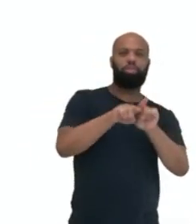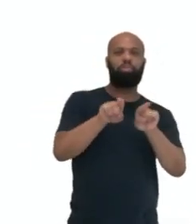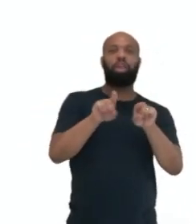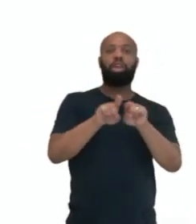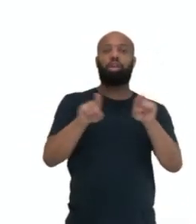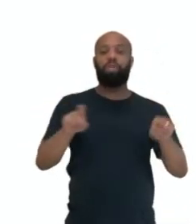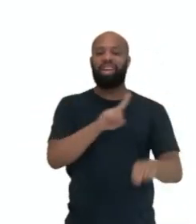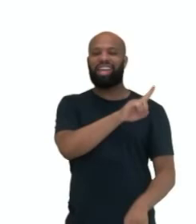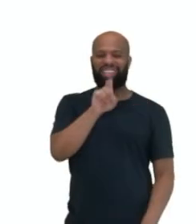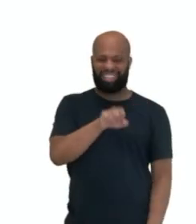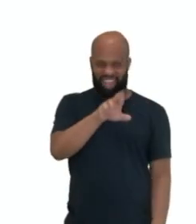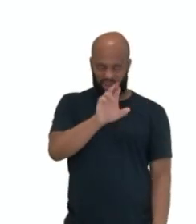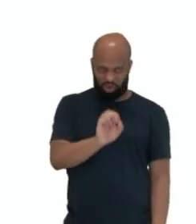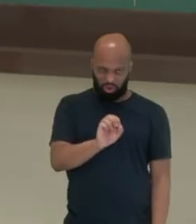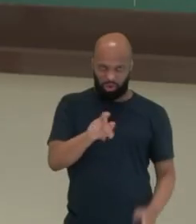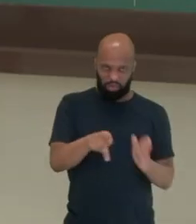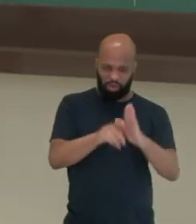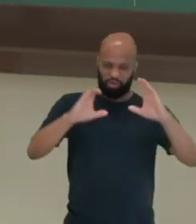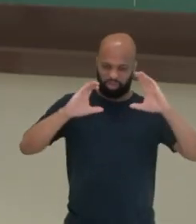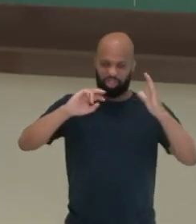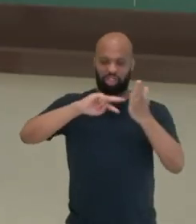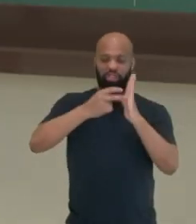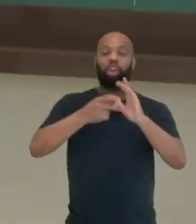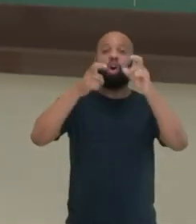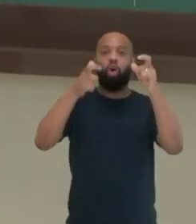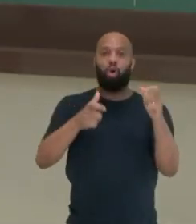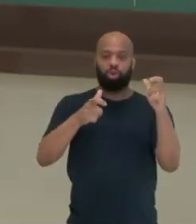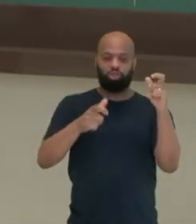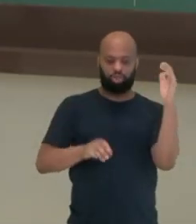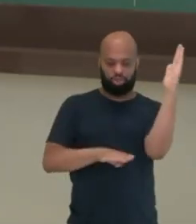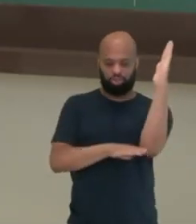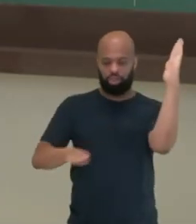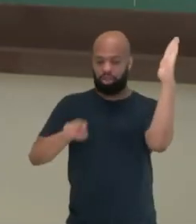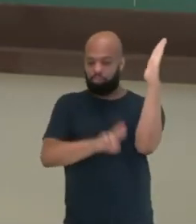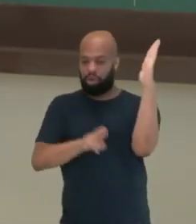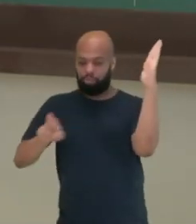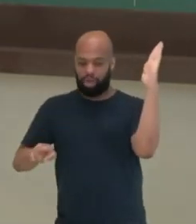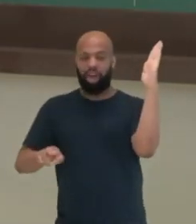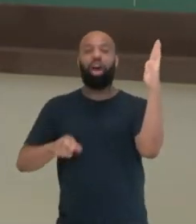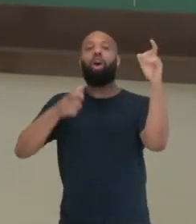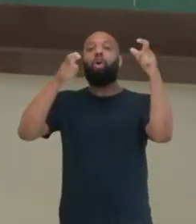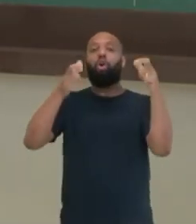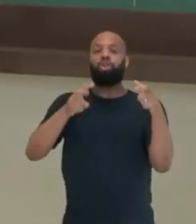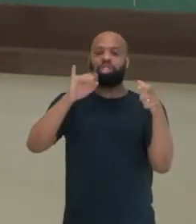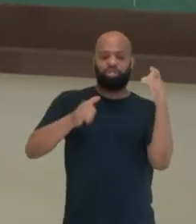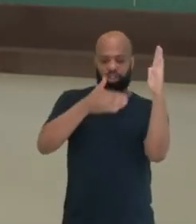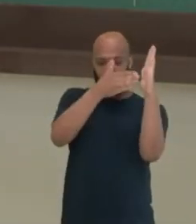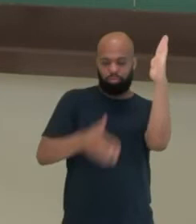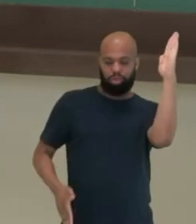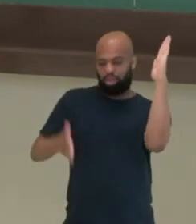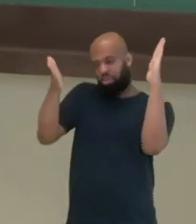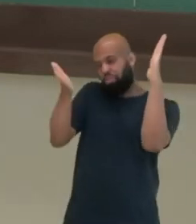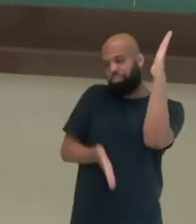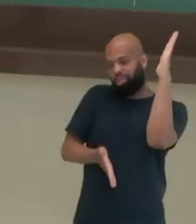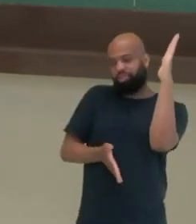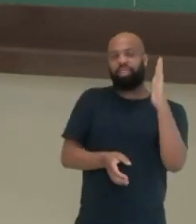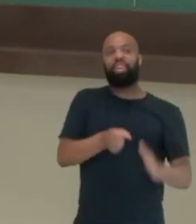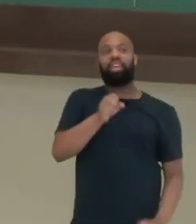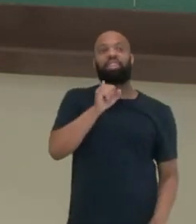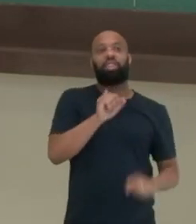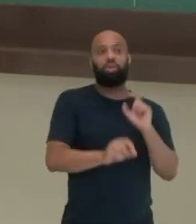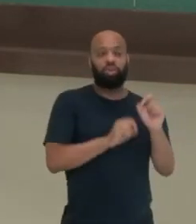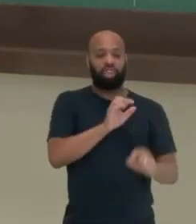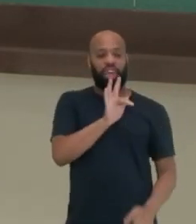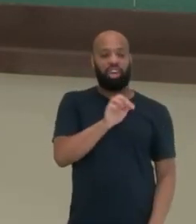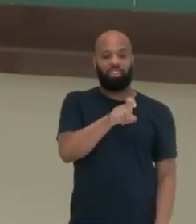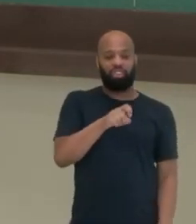O zero da função tá aqui, tá? É exatamente quando o f de x é igual a zero, tá? E um outro ponto